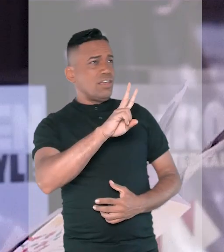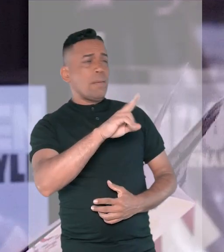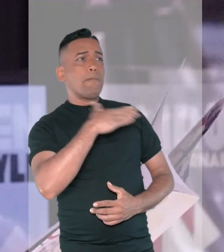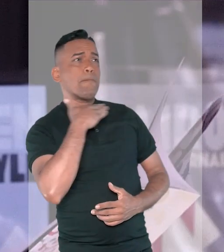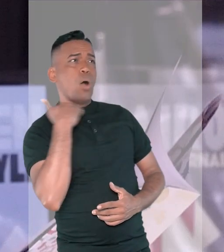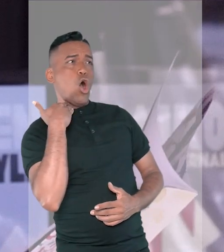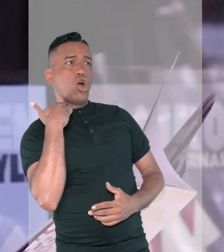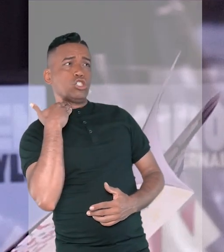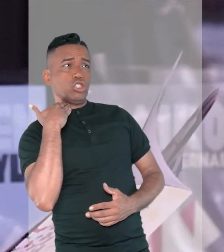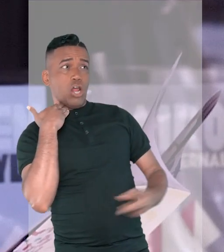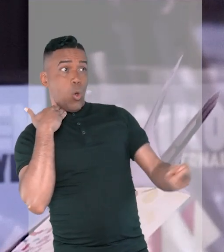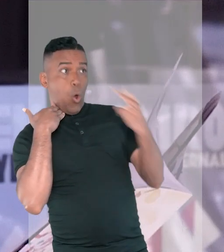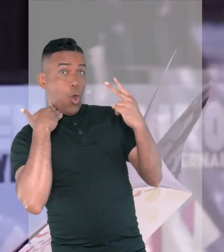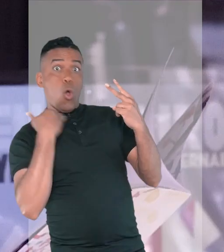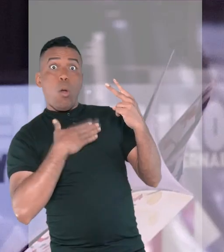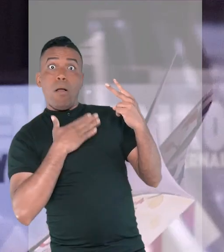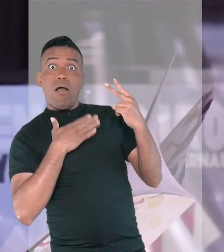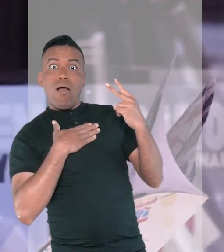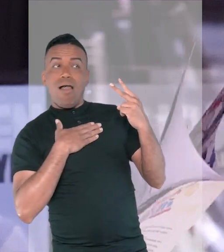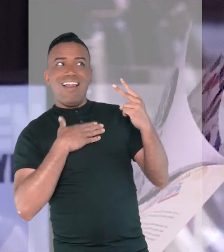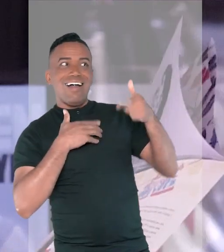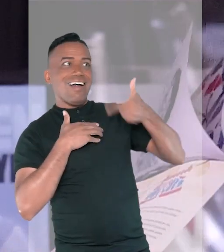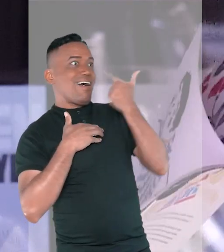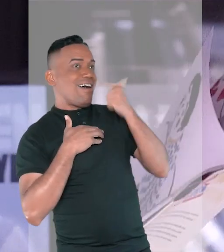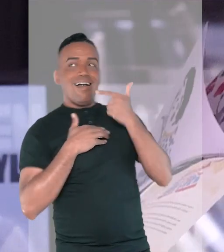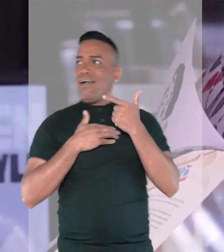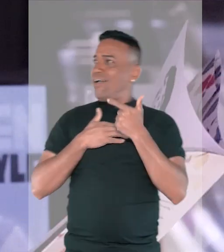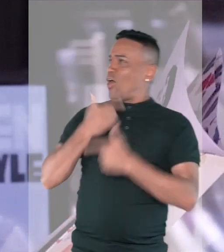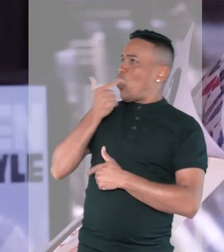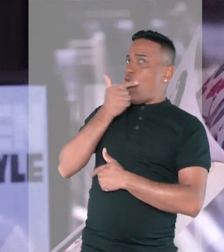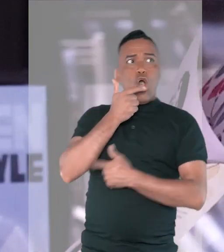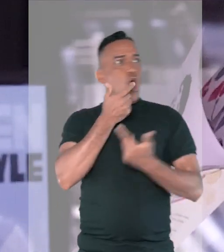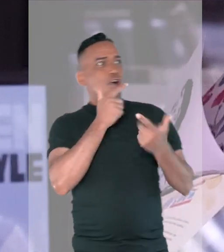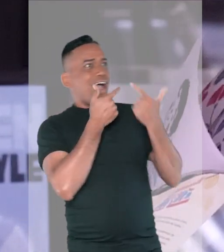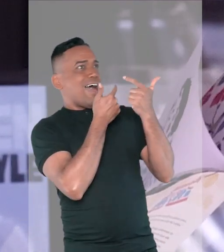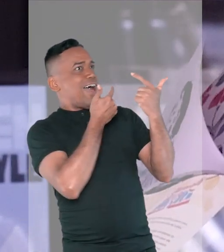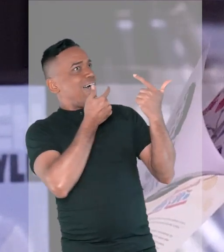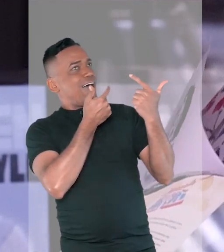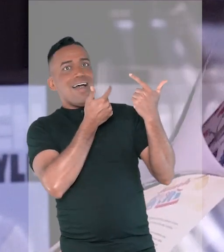Um dia eu vi a morte e a morte olhou para mim. Ela sorria para mim e eu